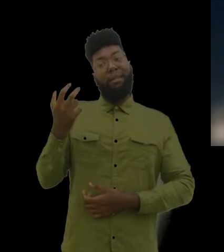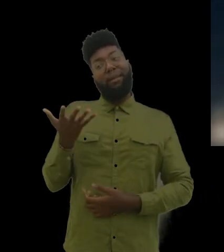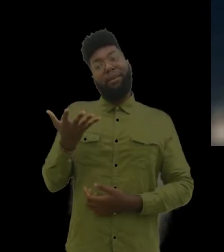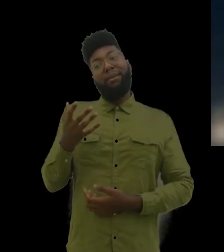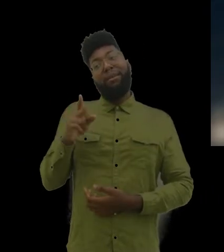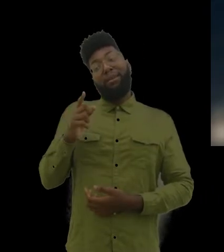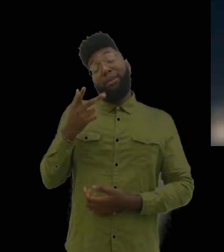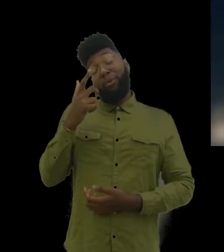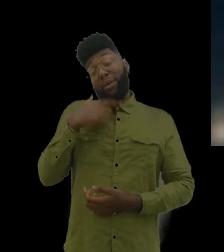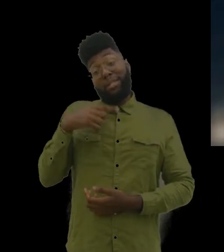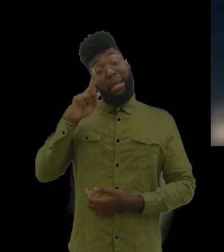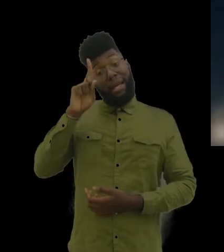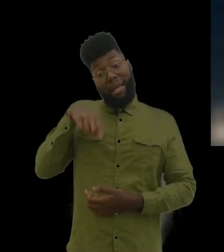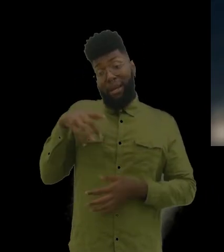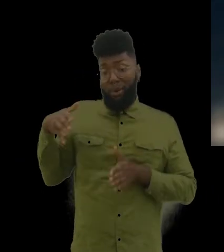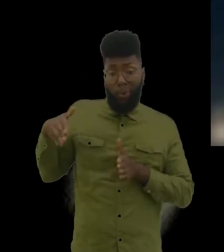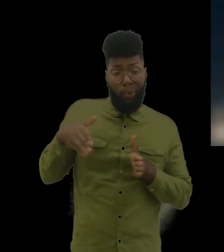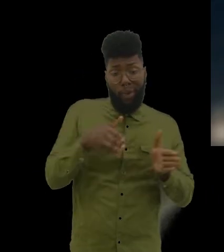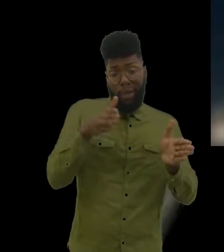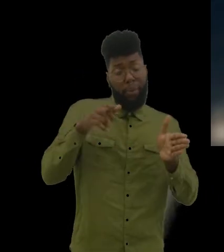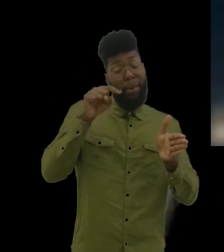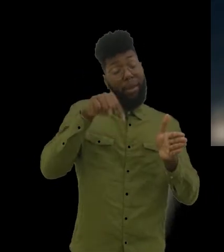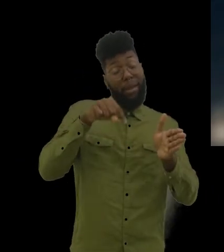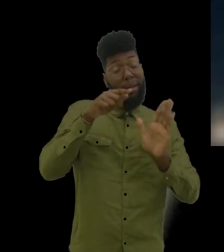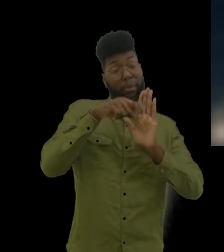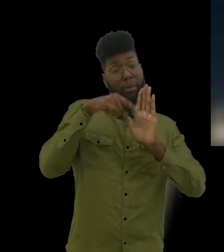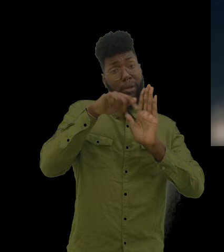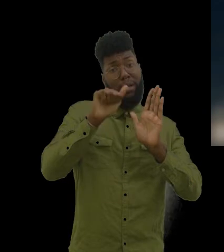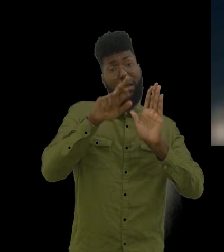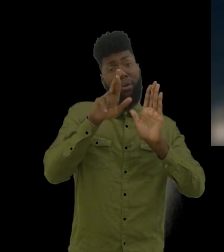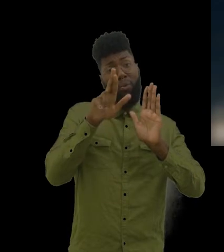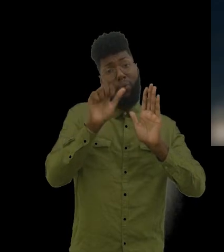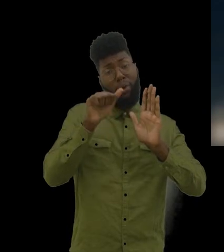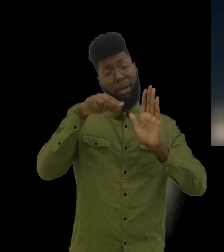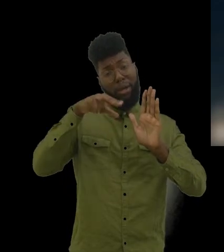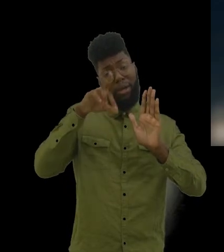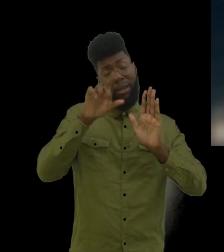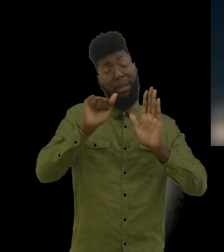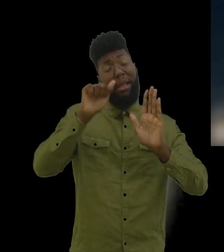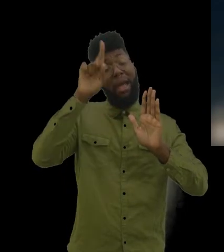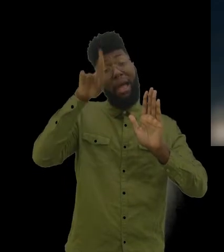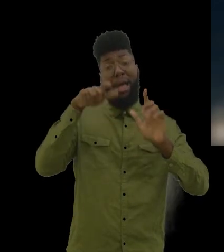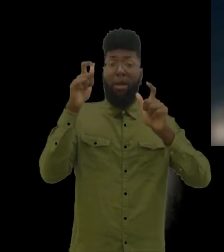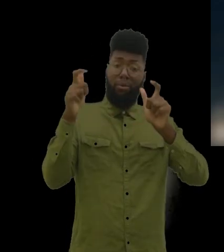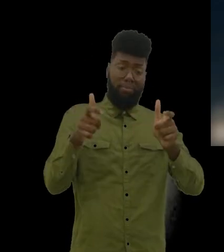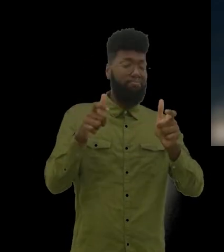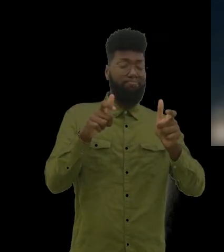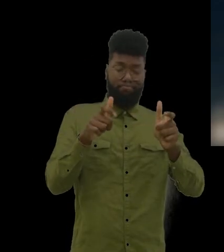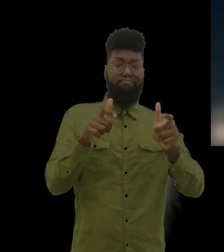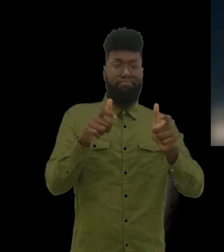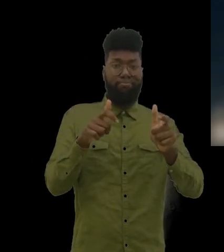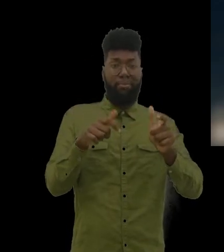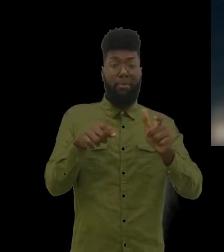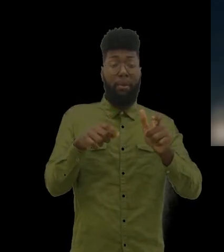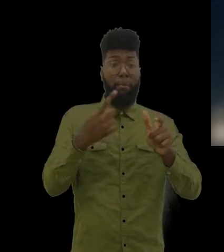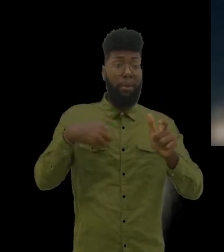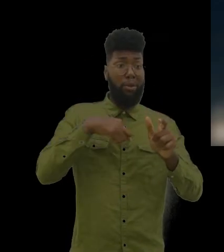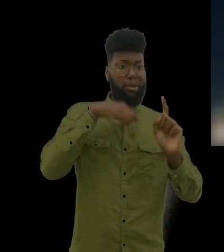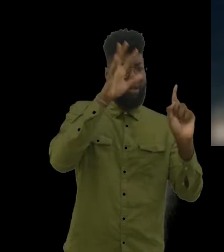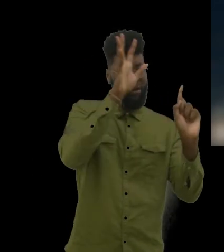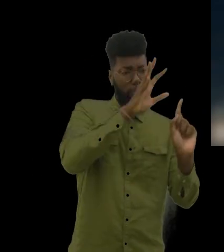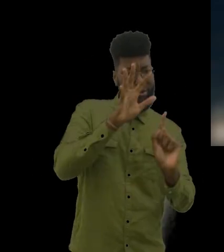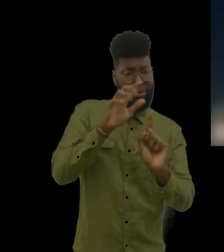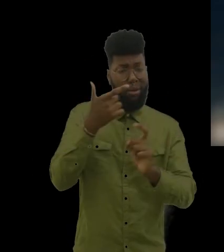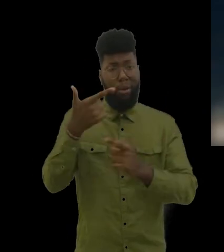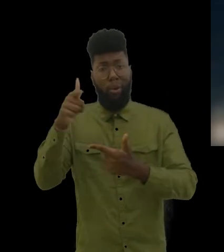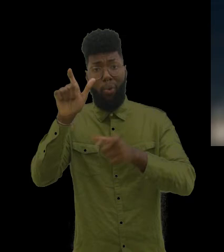é o caminho. Não, acho que perfeito. o Voz do Aruanda vai ser o espaço para isso, para a gente trazer essas pessoas e inspirar outras pessoas a